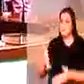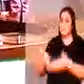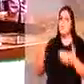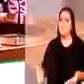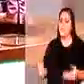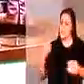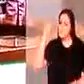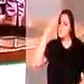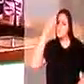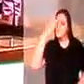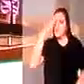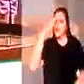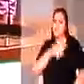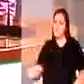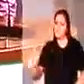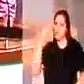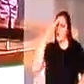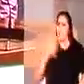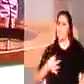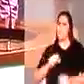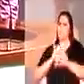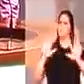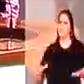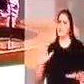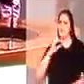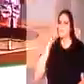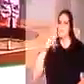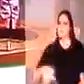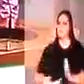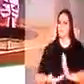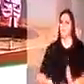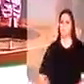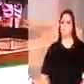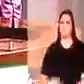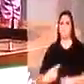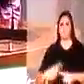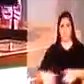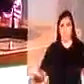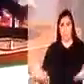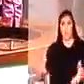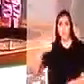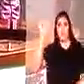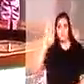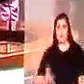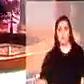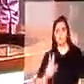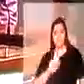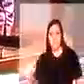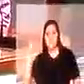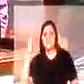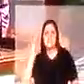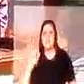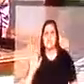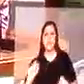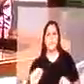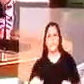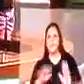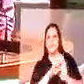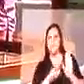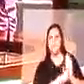eu vou ter a compreensão da casa e dos parlamentares aqui presentes, porque agora a nação brasileira vai saber qual é a